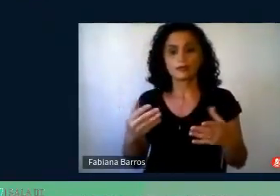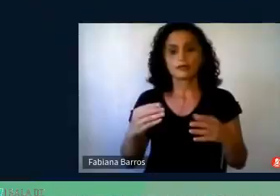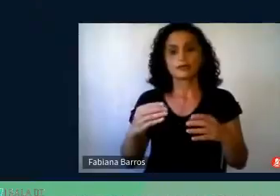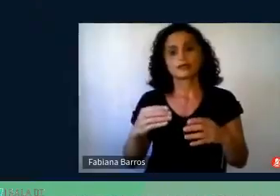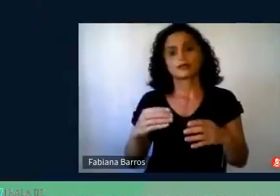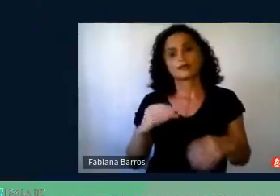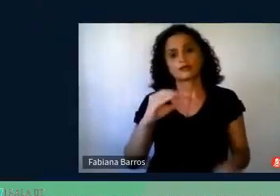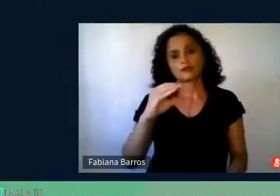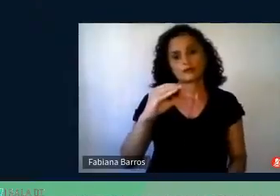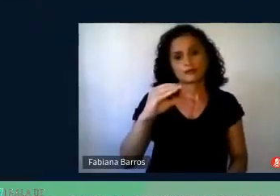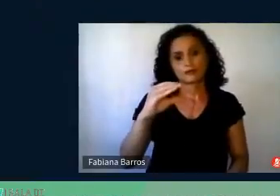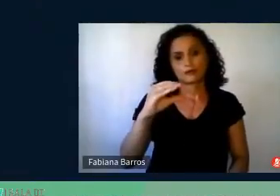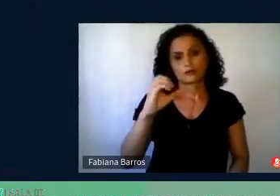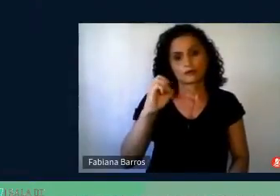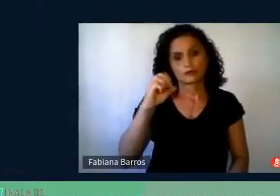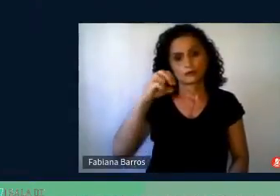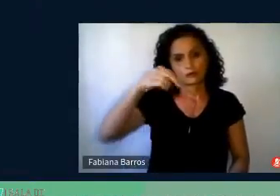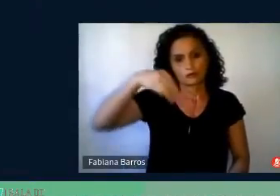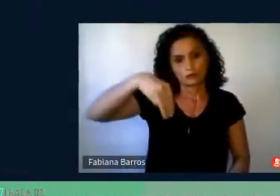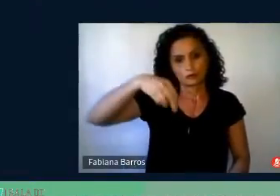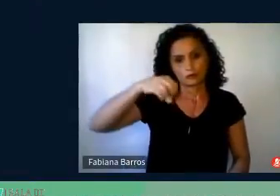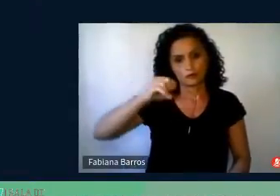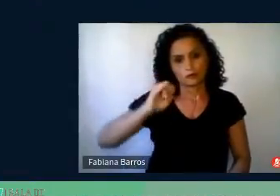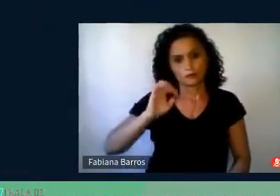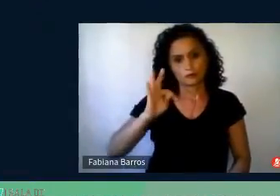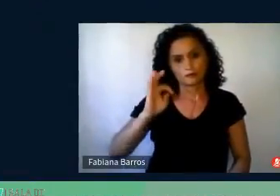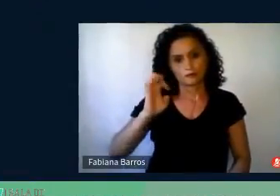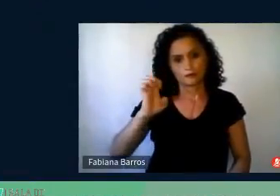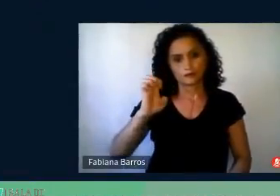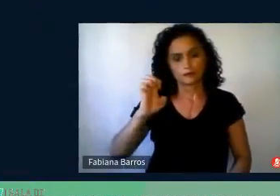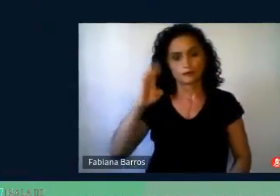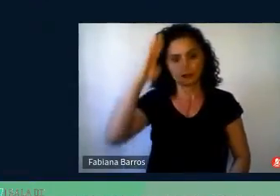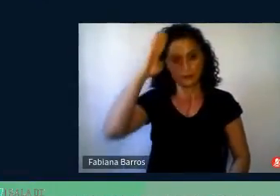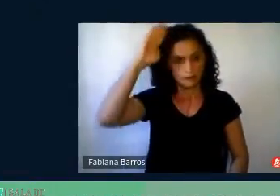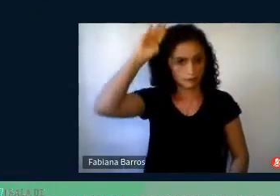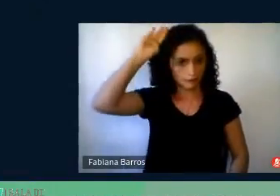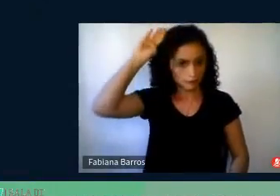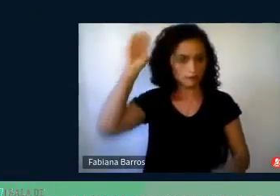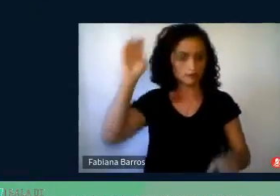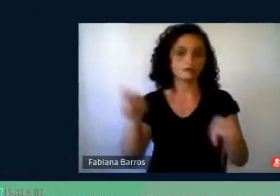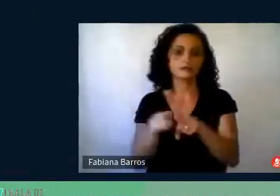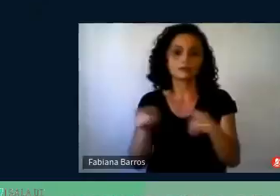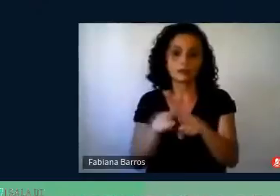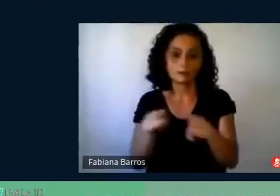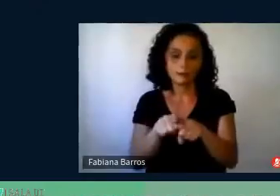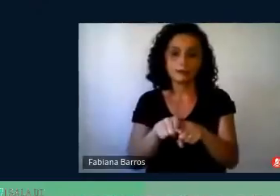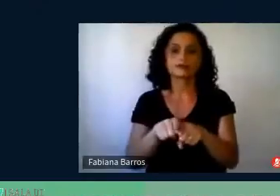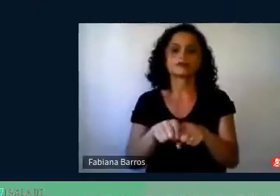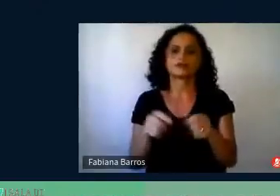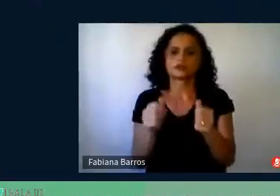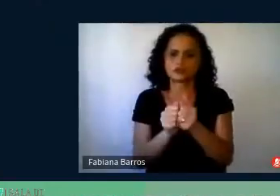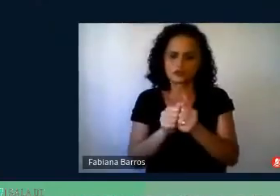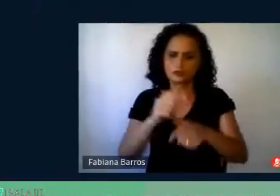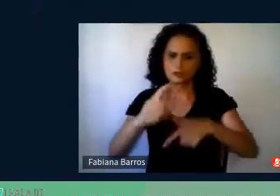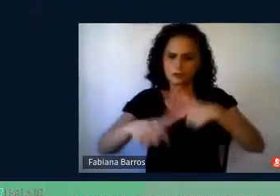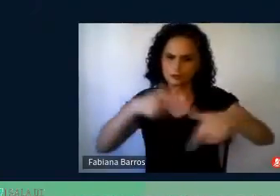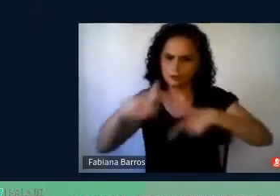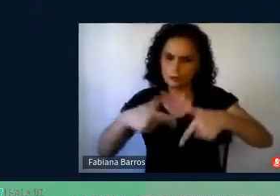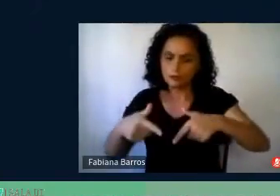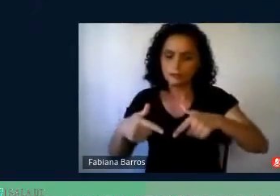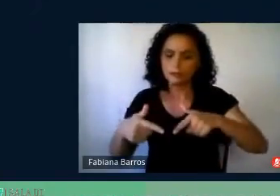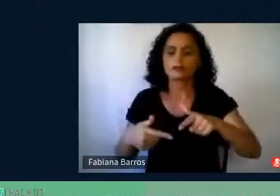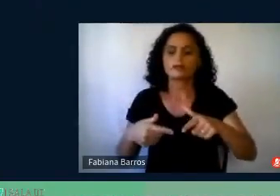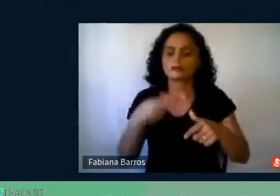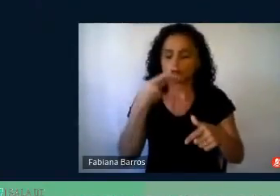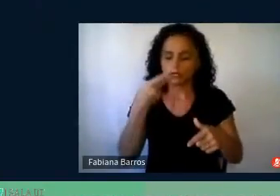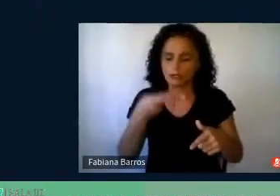a gente conseguisse ser uma das primeiras universidades a dizer, olha, aqui não volta esse ano, não dá para ter atividade presencial na UNB esse ano, nós vamos ter muita